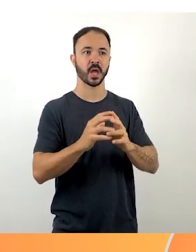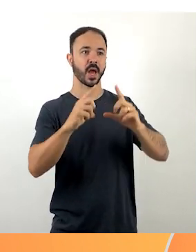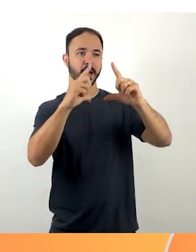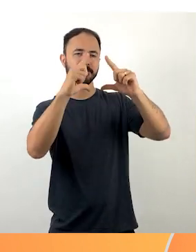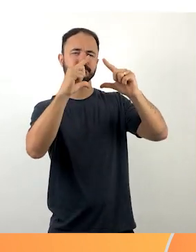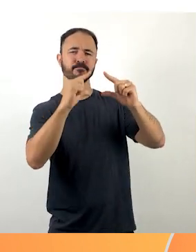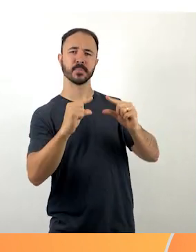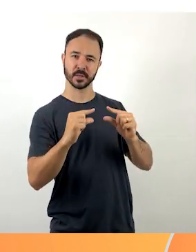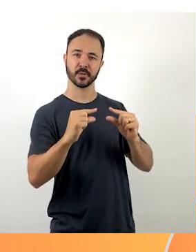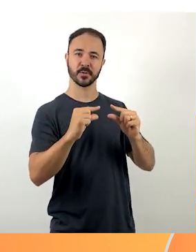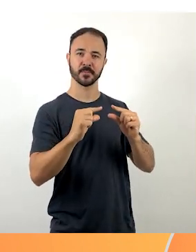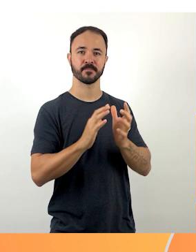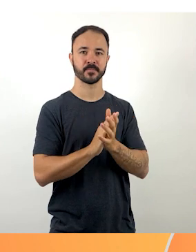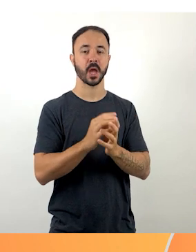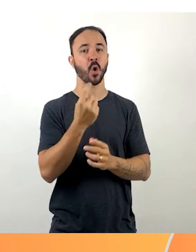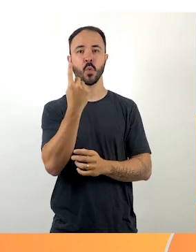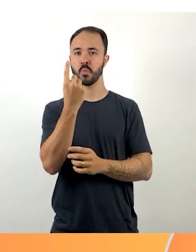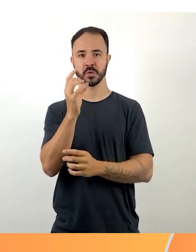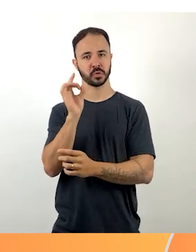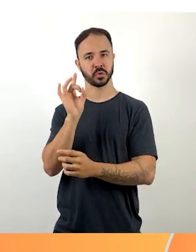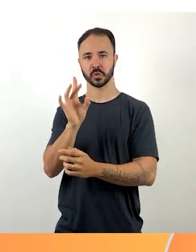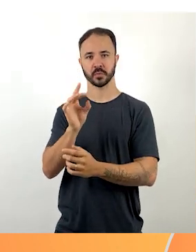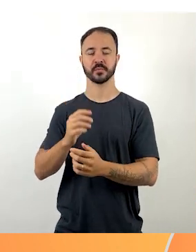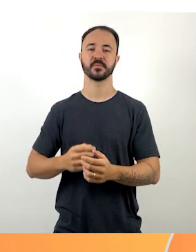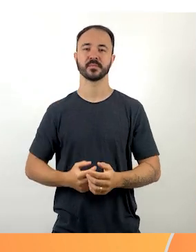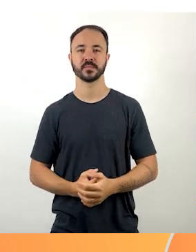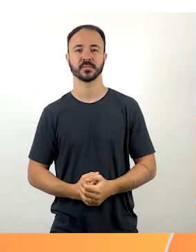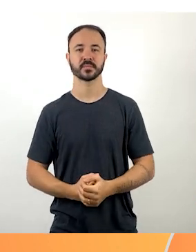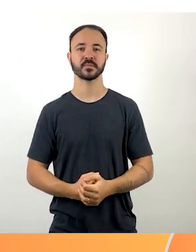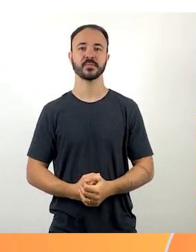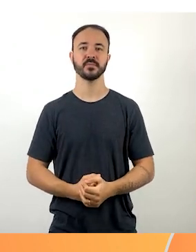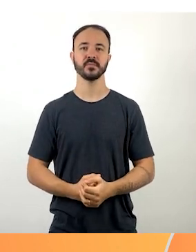menos espessa de células, apenas uma única camada.